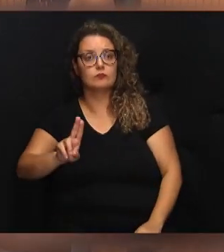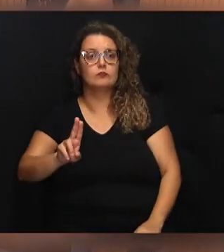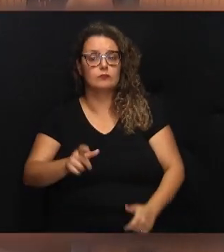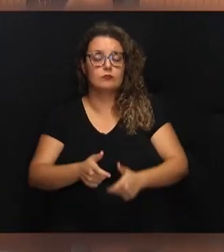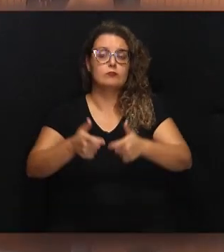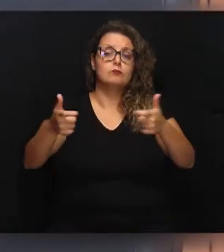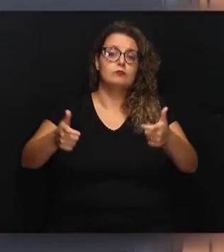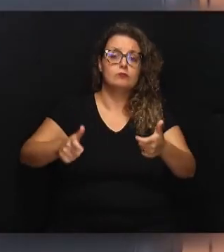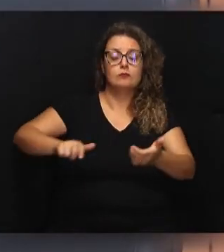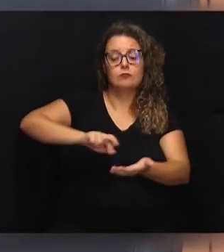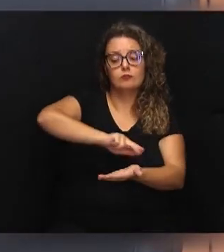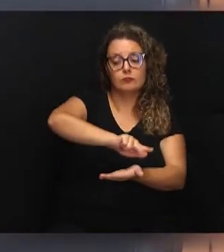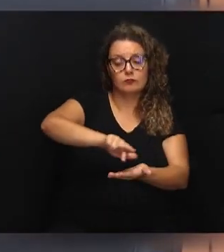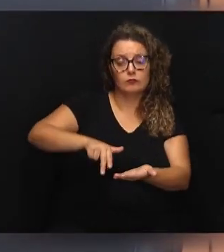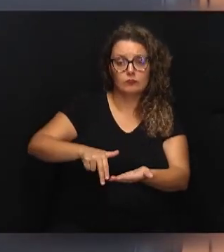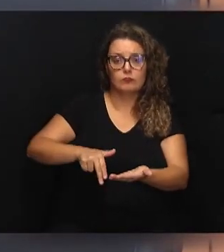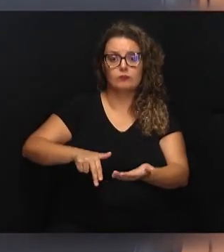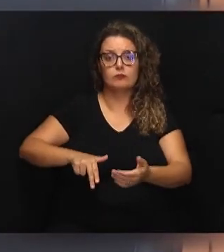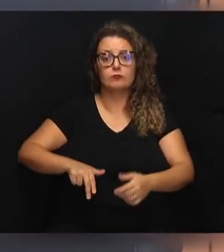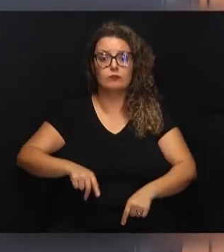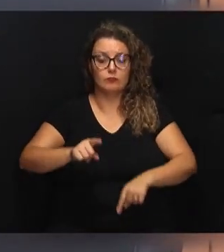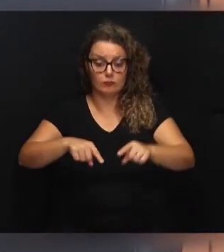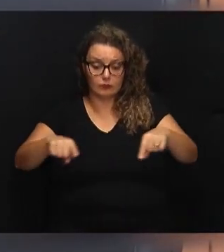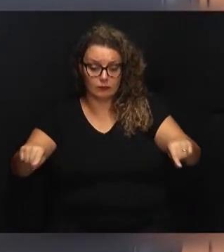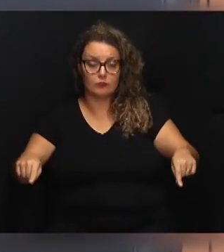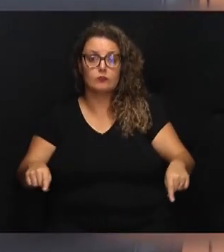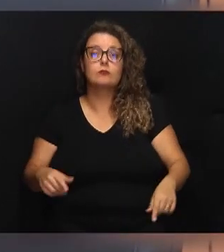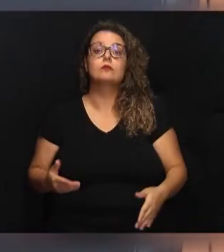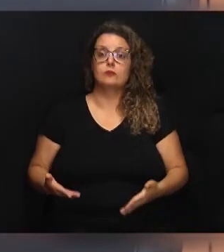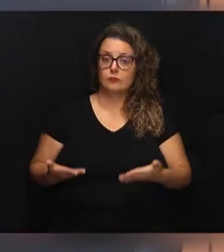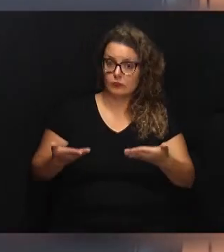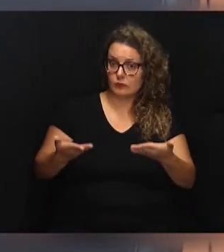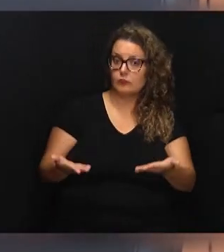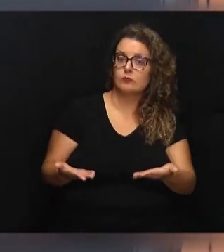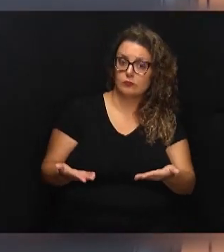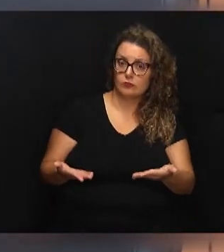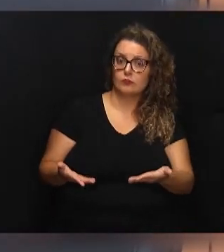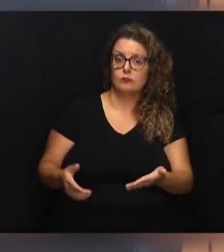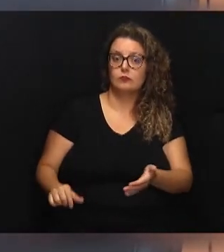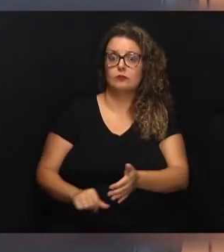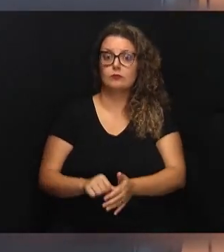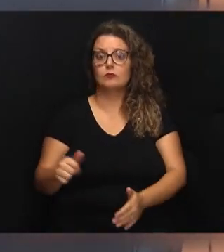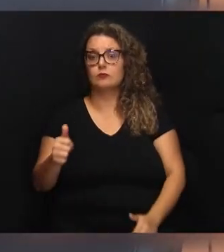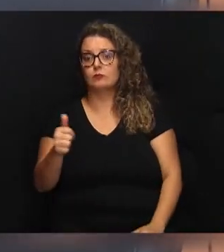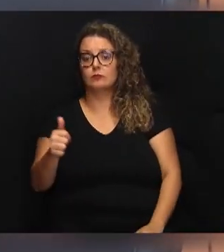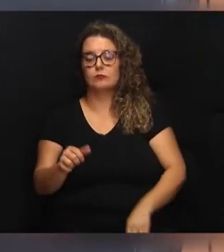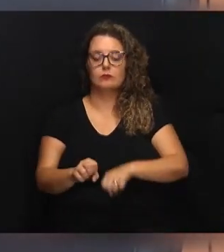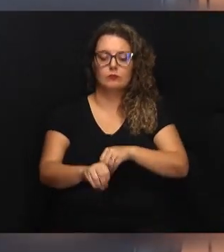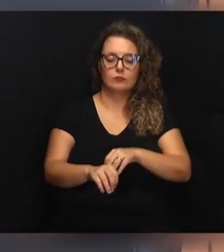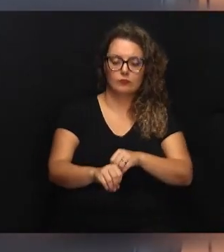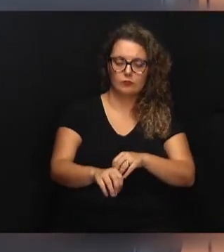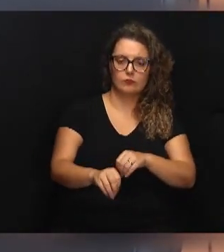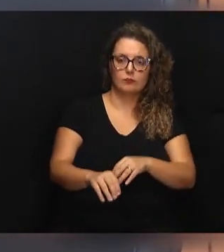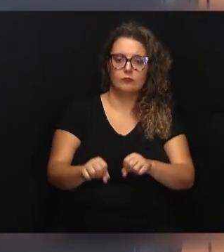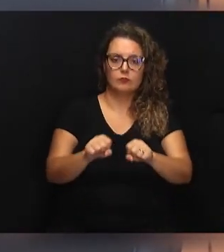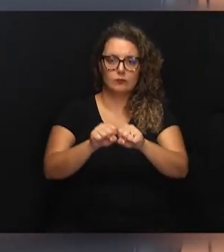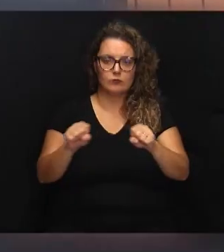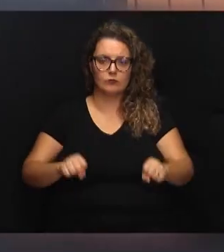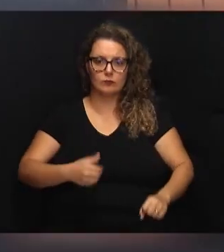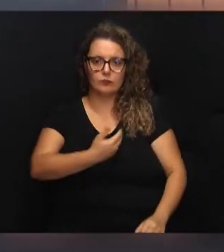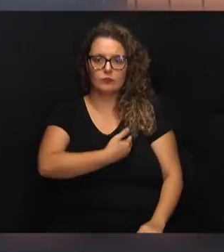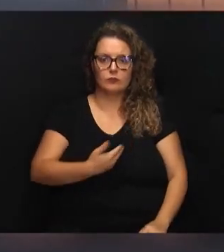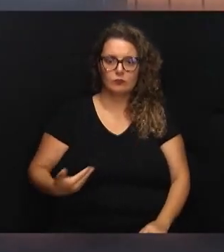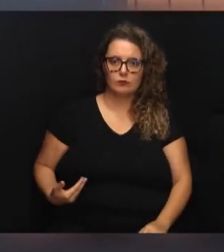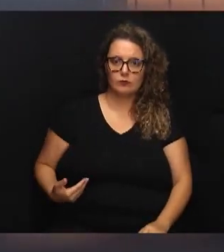da diversidade, se transformou e vem trazendo o primeiro lugar em ensino no sistema público